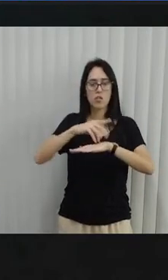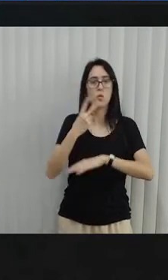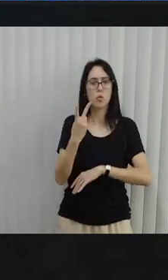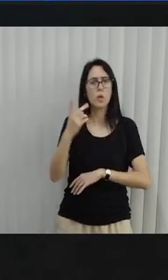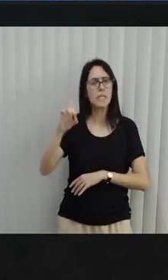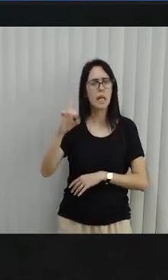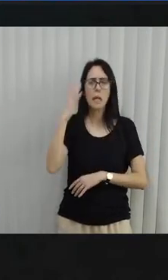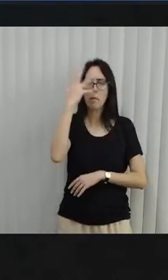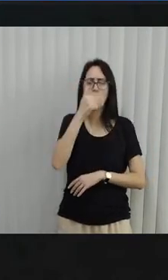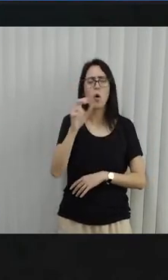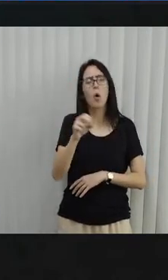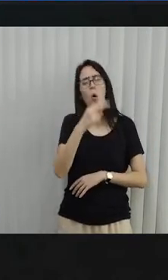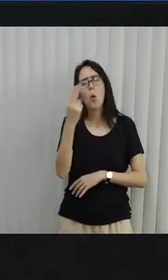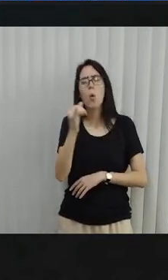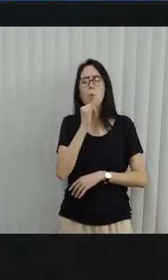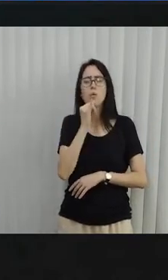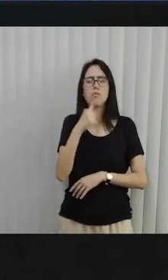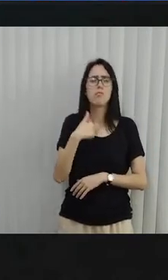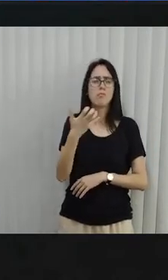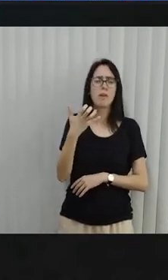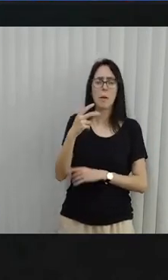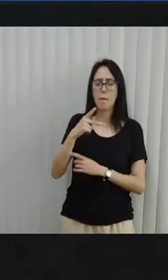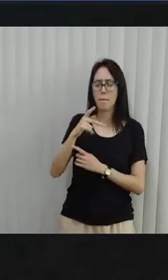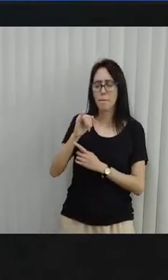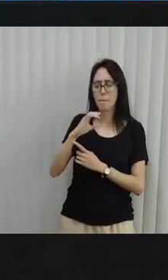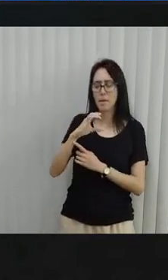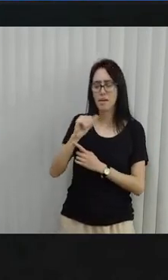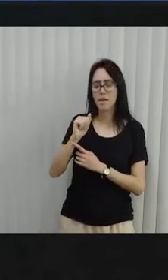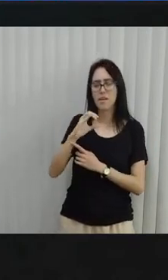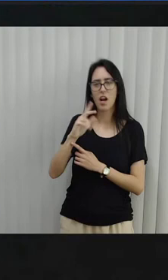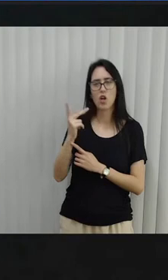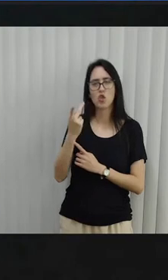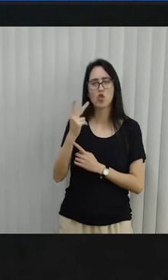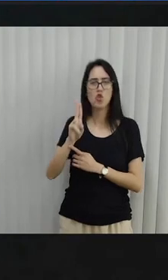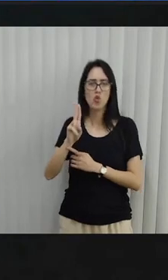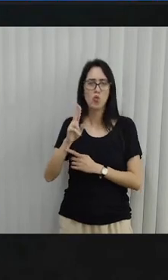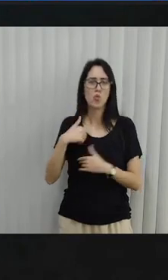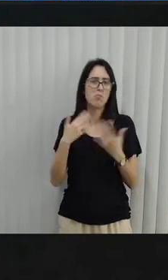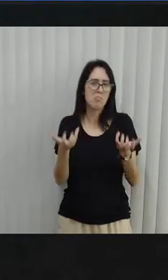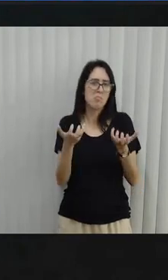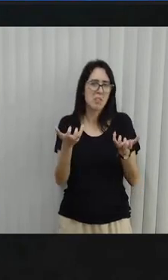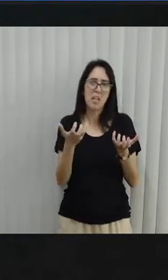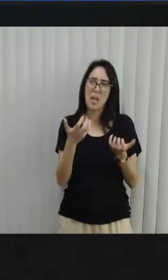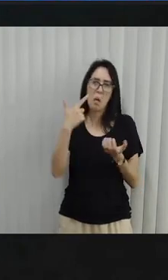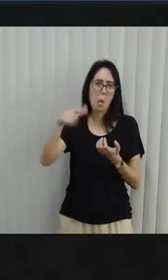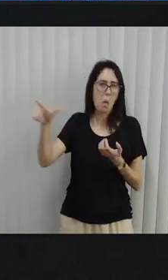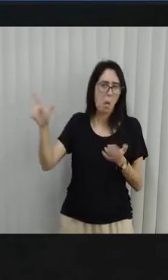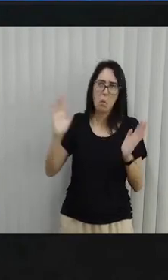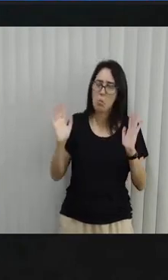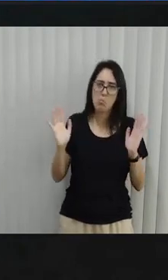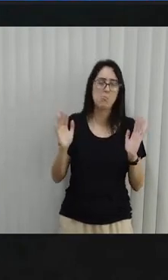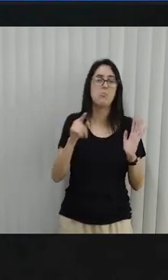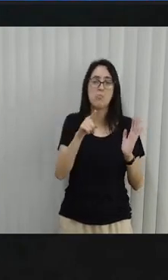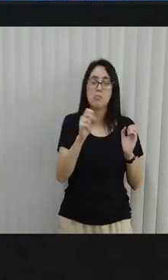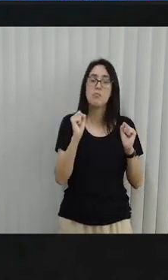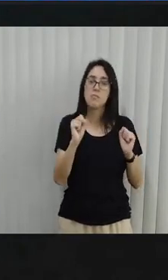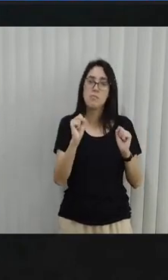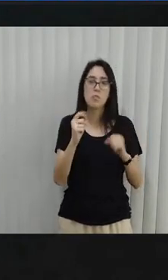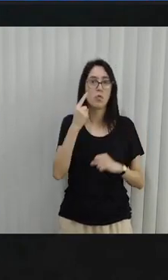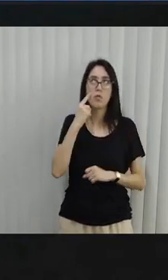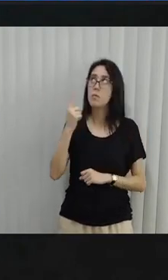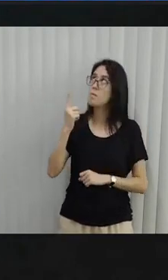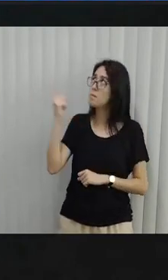ou um Pokémon, quero fazer o Pikachu pulando cacto, ou sei lá, o Pikachu pulando Bulbasauro, alguma coisa desse tipo, é só você vir aqui em